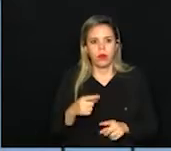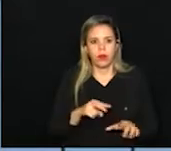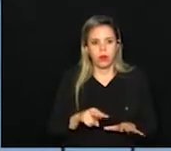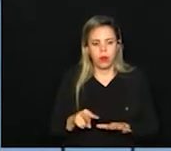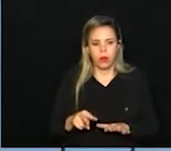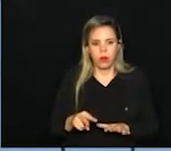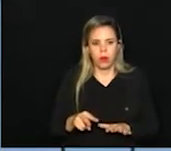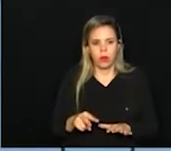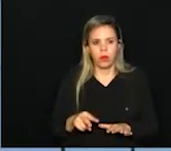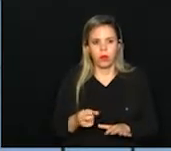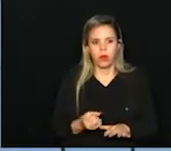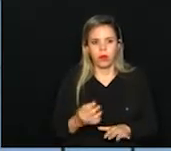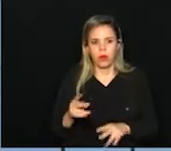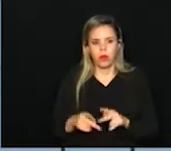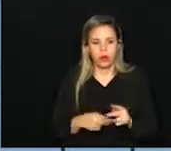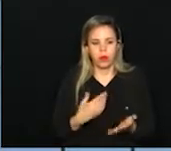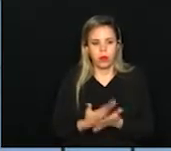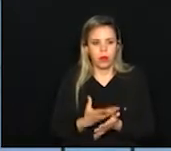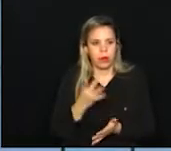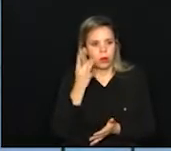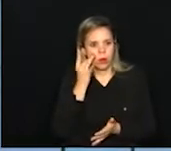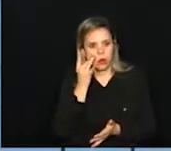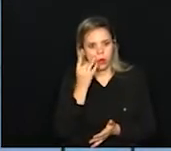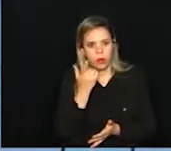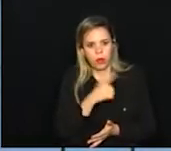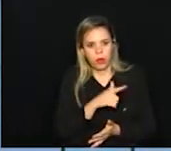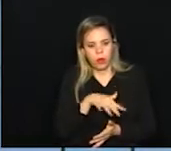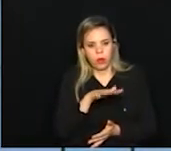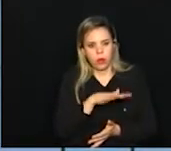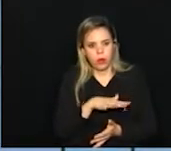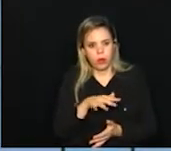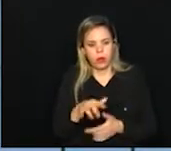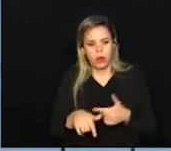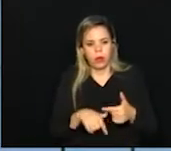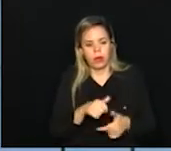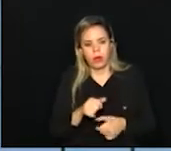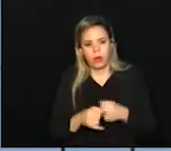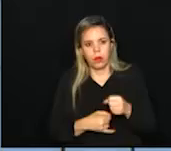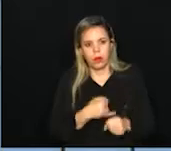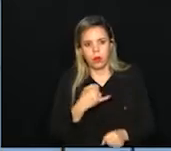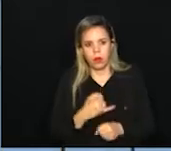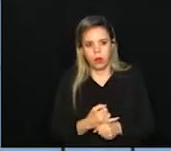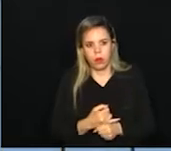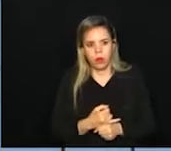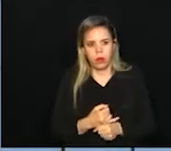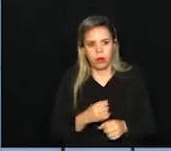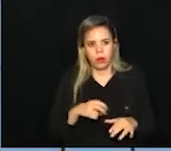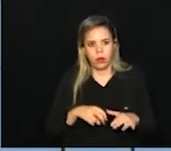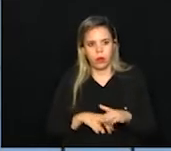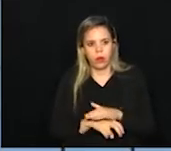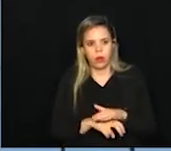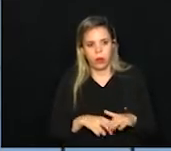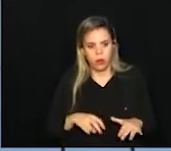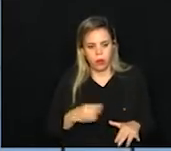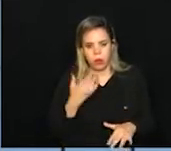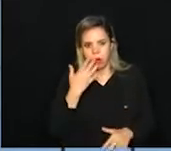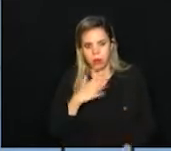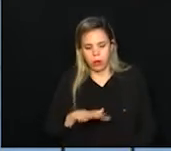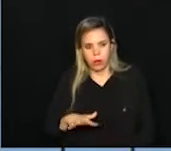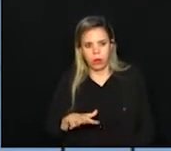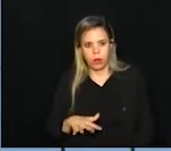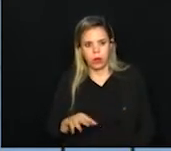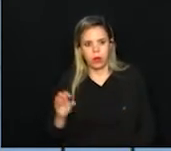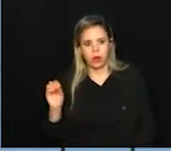semana, uma parcela vai estar em aula presencial e os outros em atividades remotas. As creches, que são para as crianças